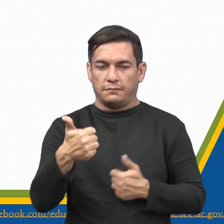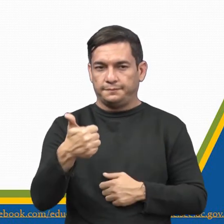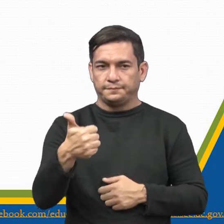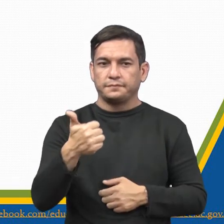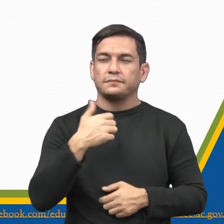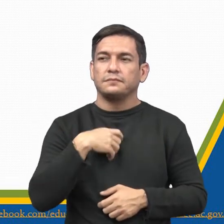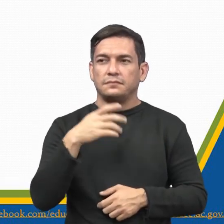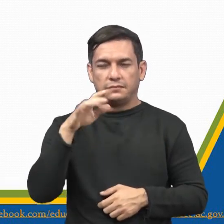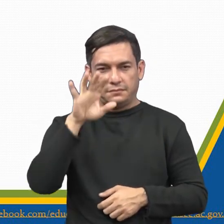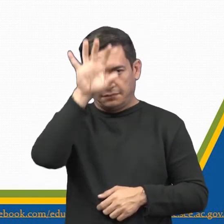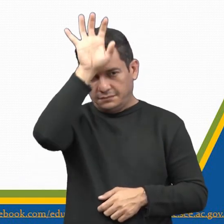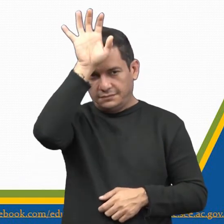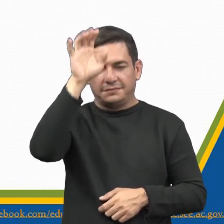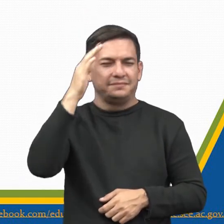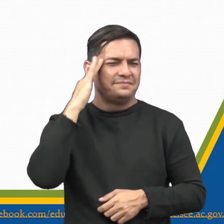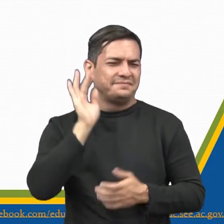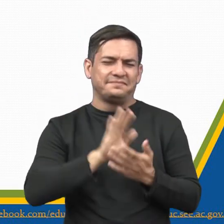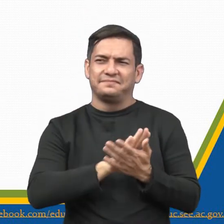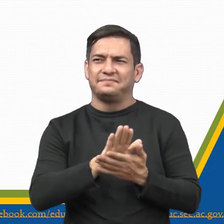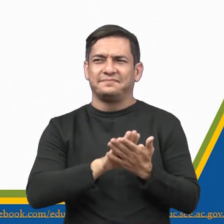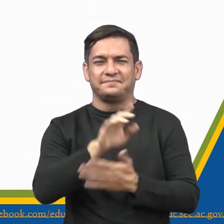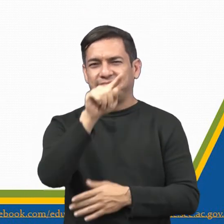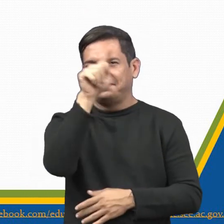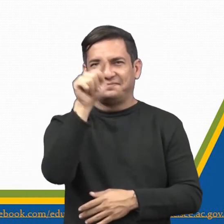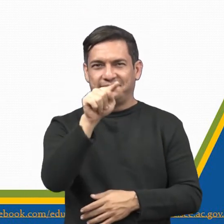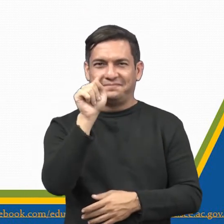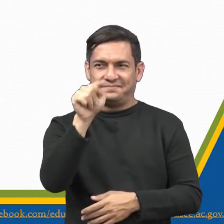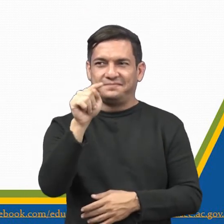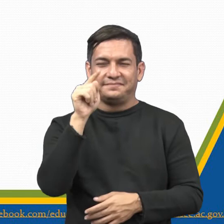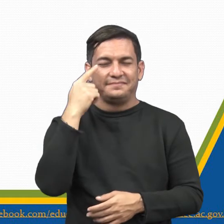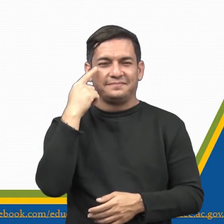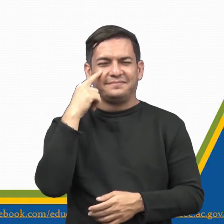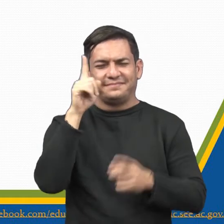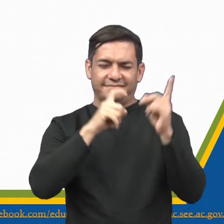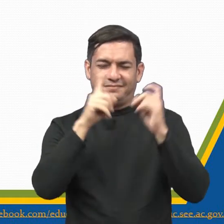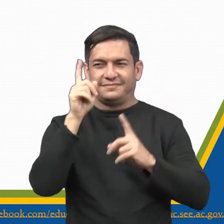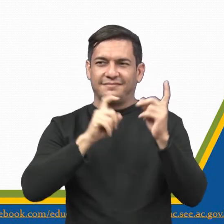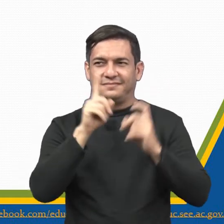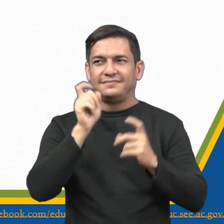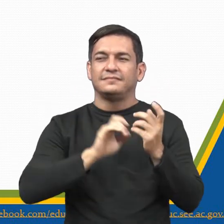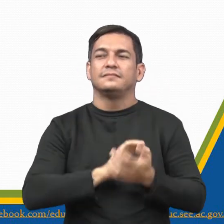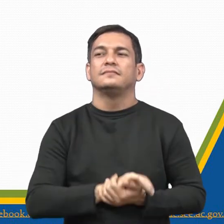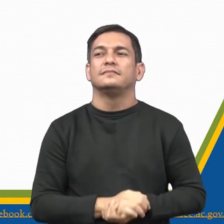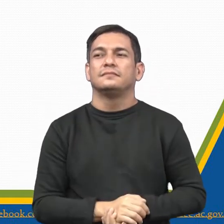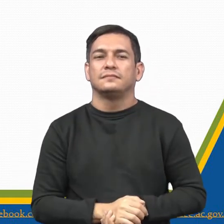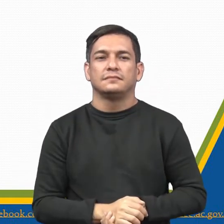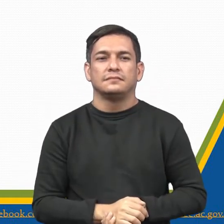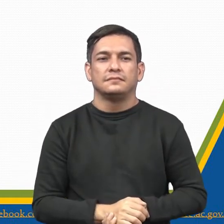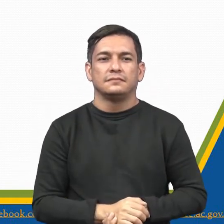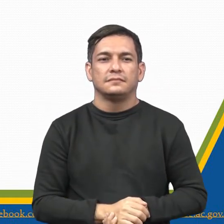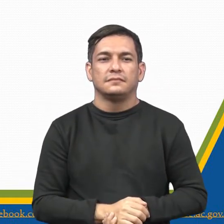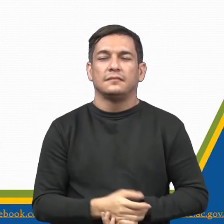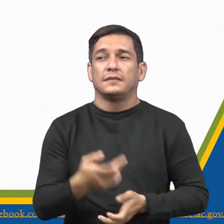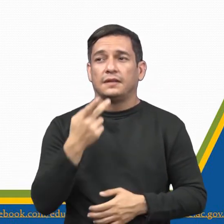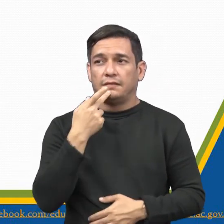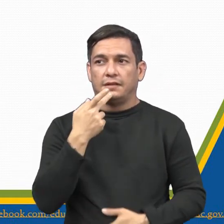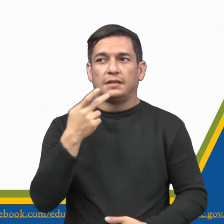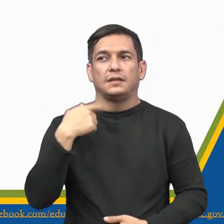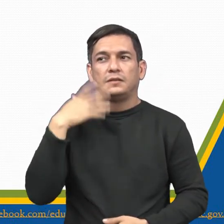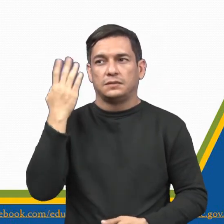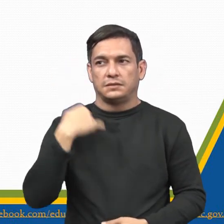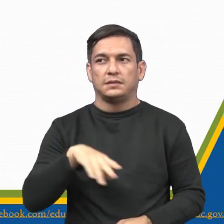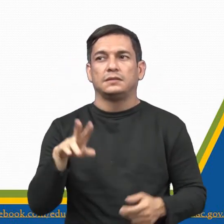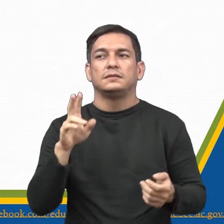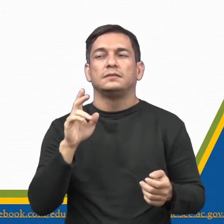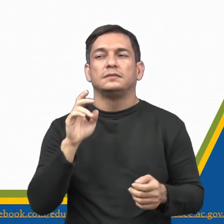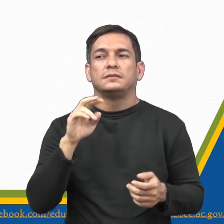Cebolinha. O Cebolinha não tá entendendo nada. Ó, o pontinho de interrogação lá, a dúvida, a cara dele e a dúvida lá no balão. Ó. E o Cascão responde, ó, eu